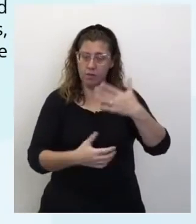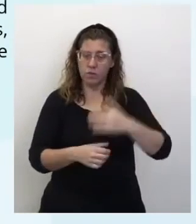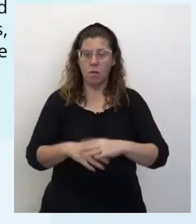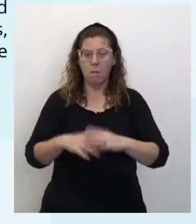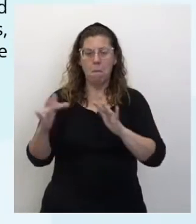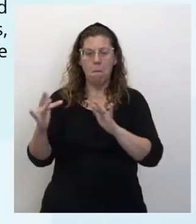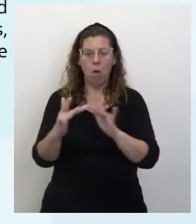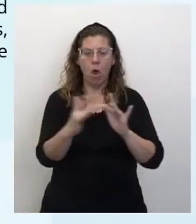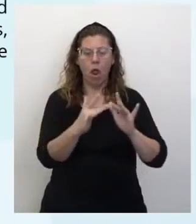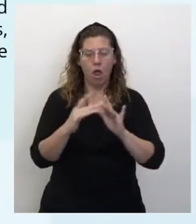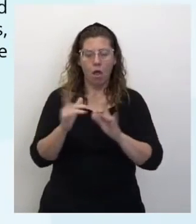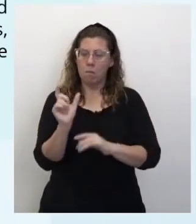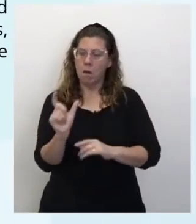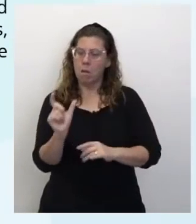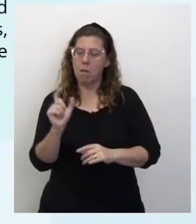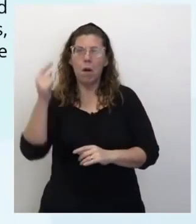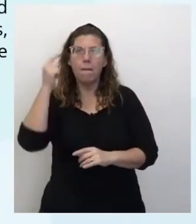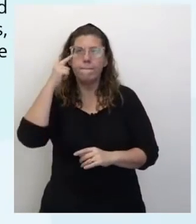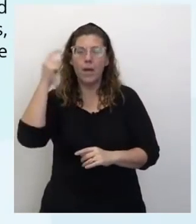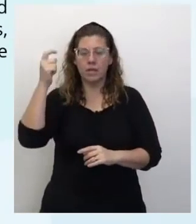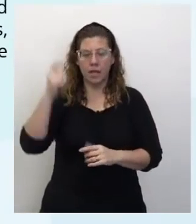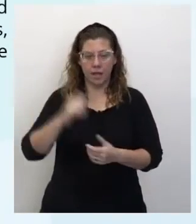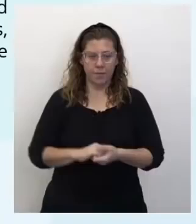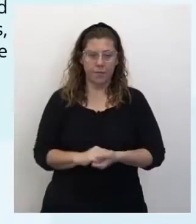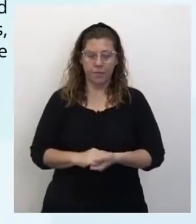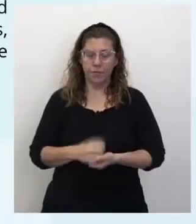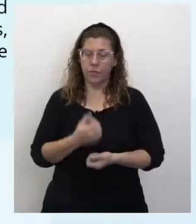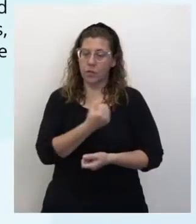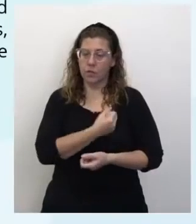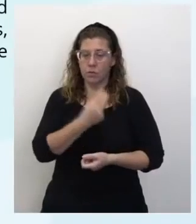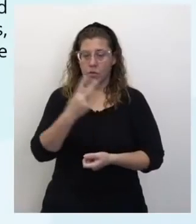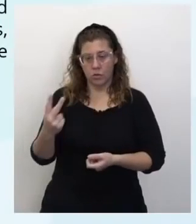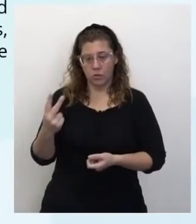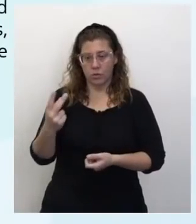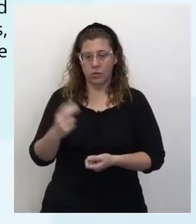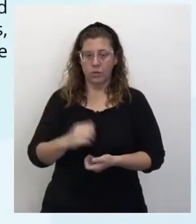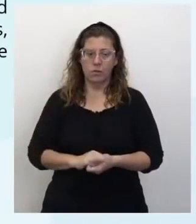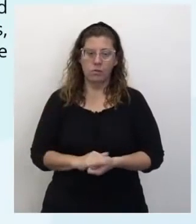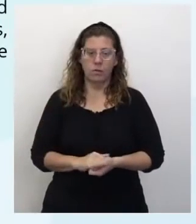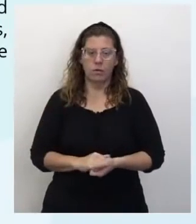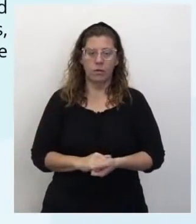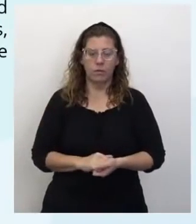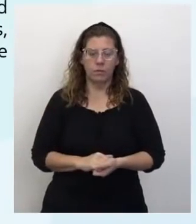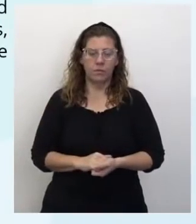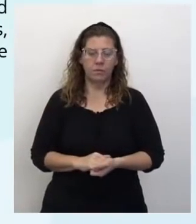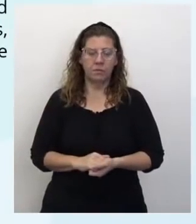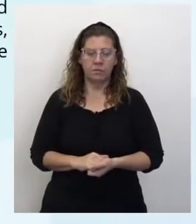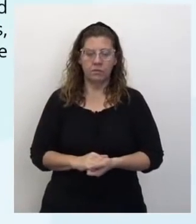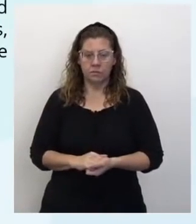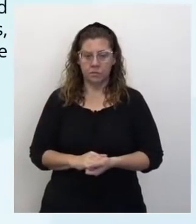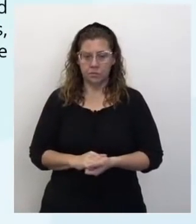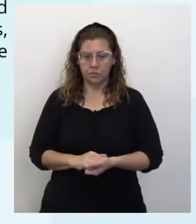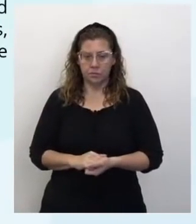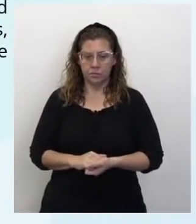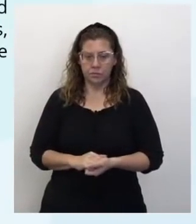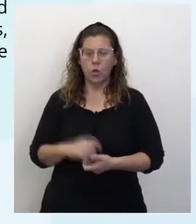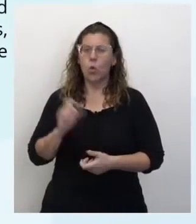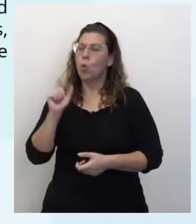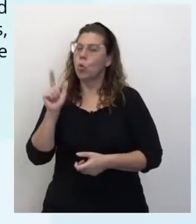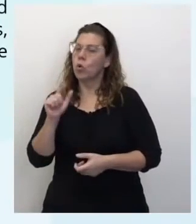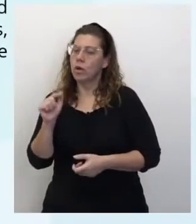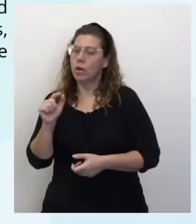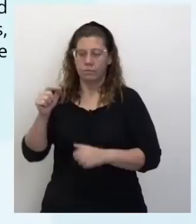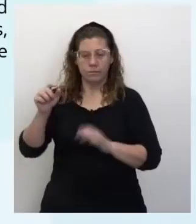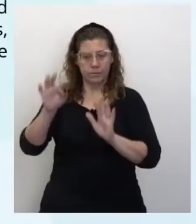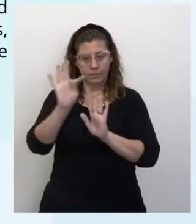as ideias no texto. A 2 está bem fácil porque eu já meio que já dei a resposta, né? What is the text about? Sobre o que é o